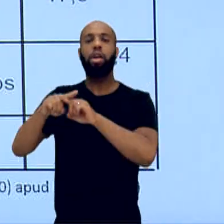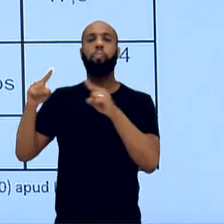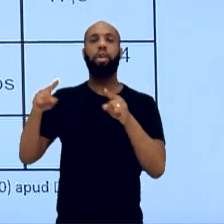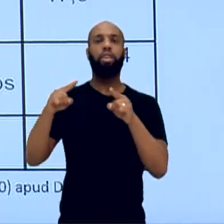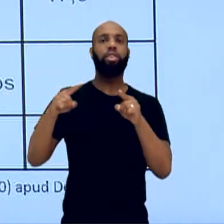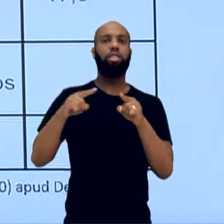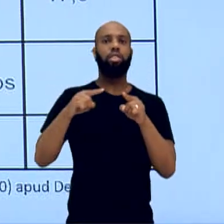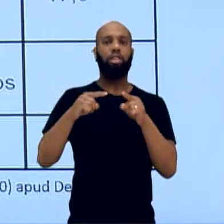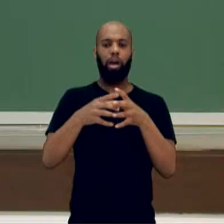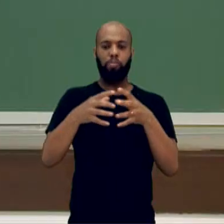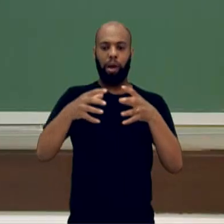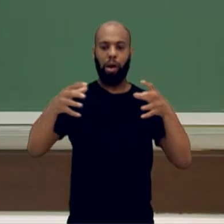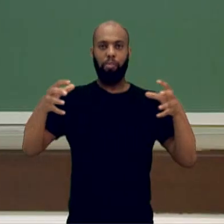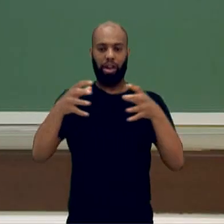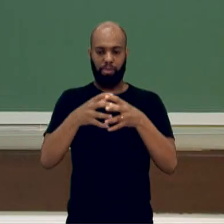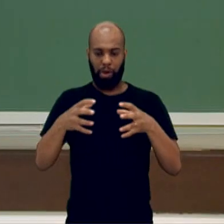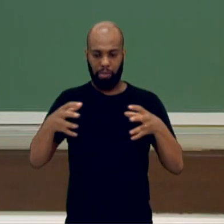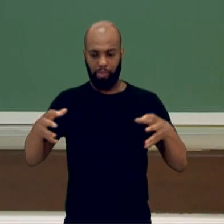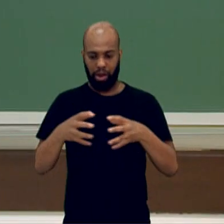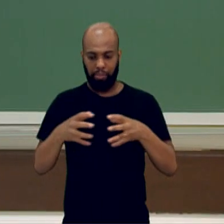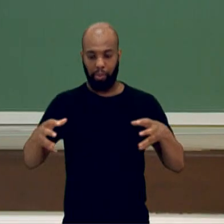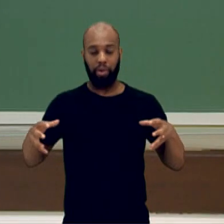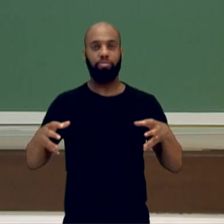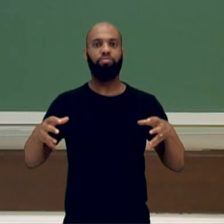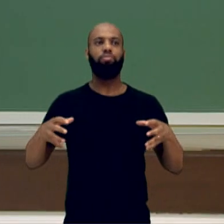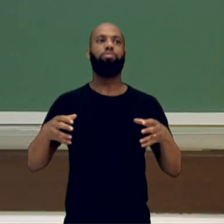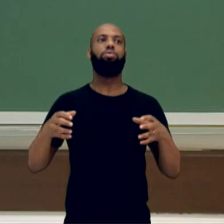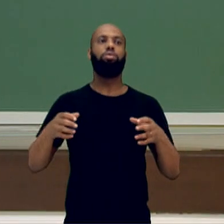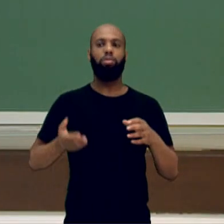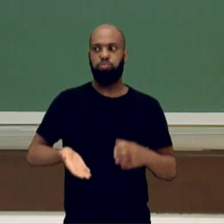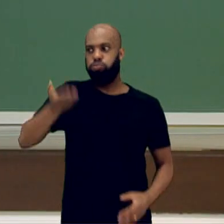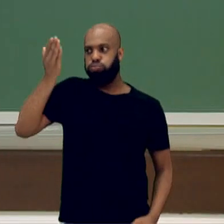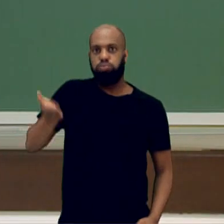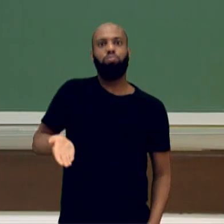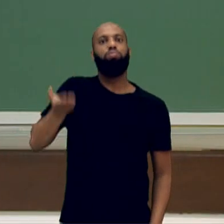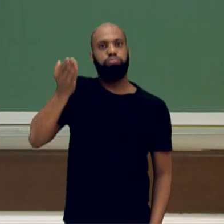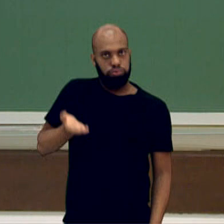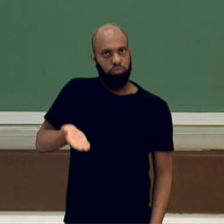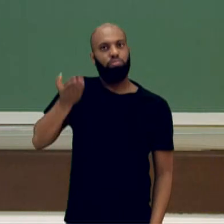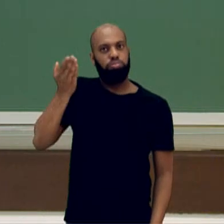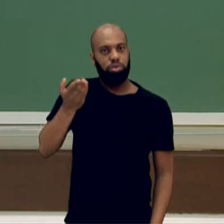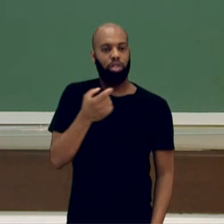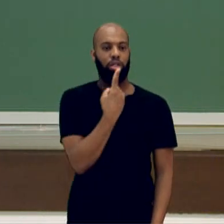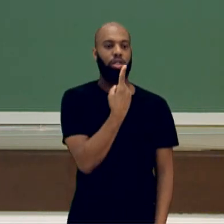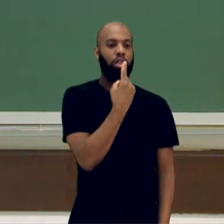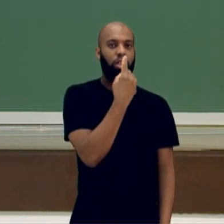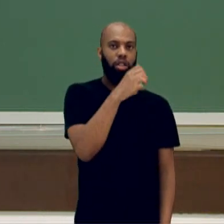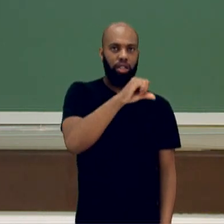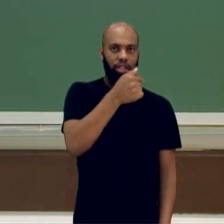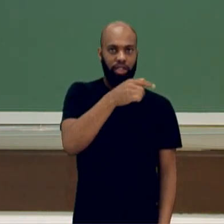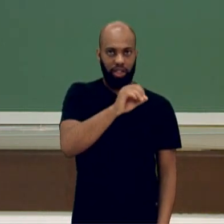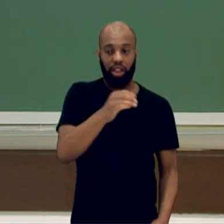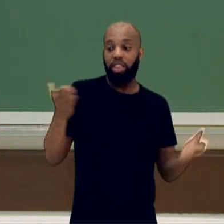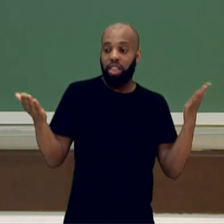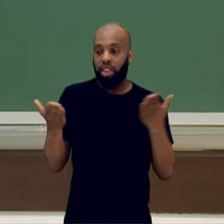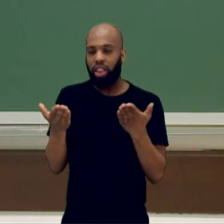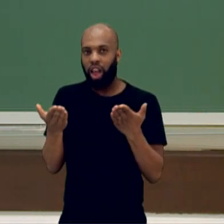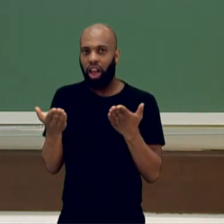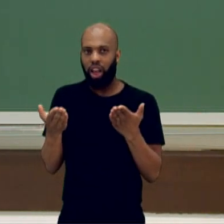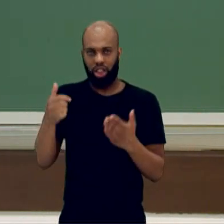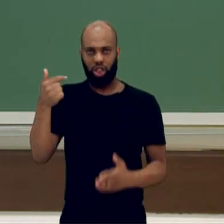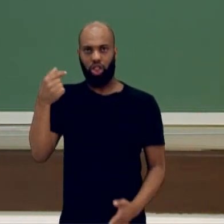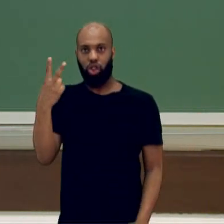de população vivendo em cidades aumentam substancialmente de 1970 para